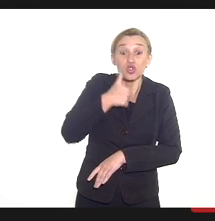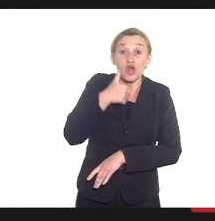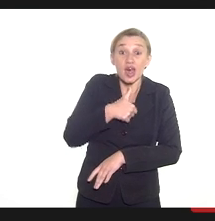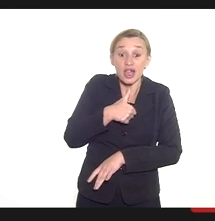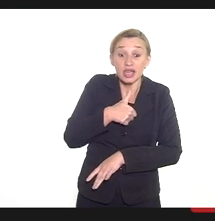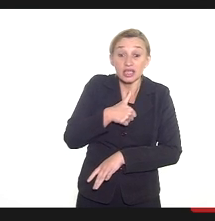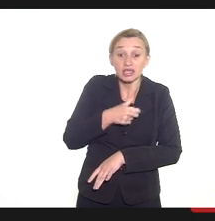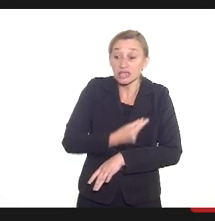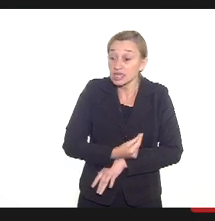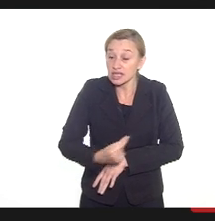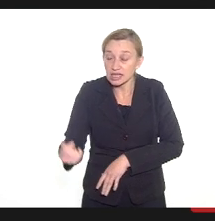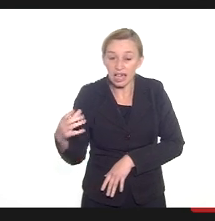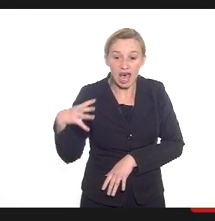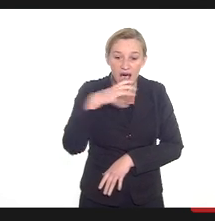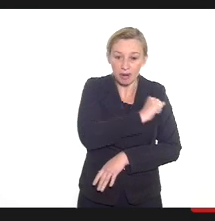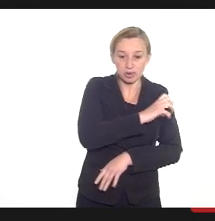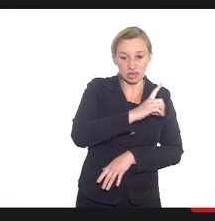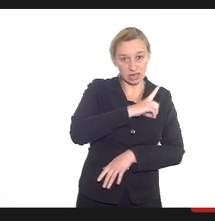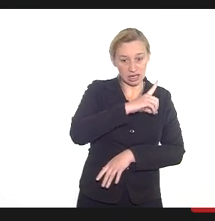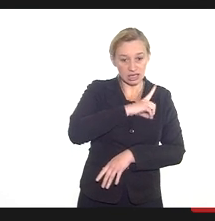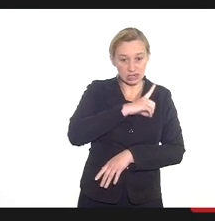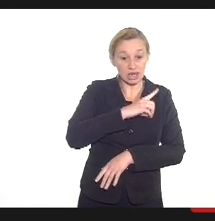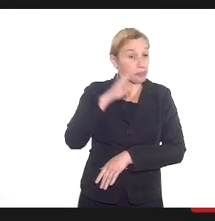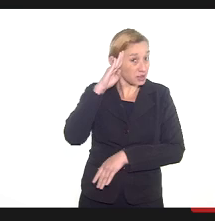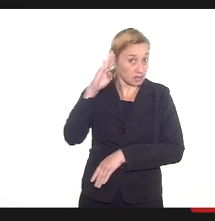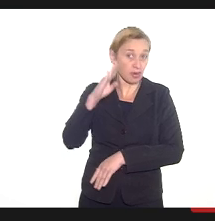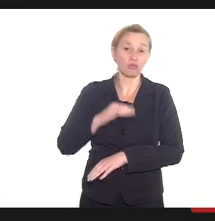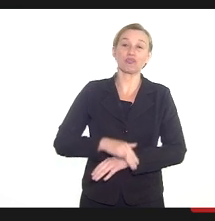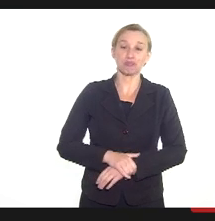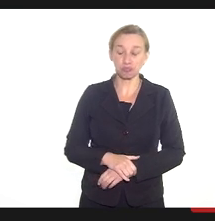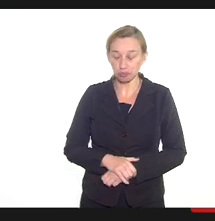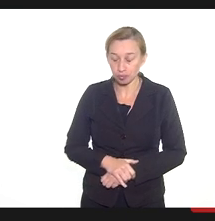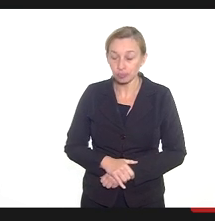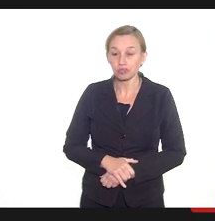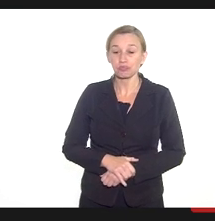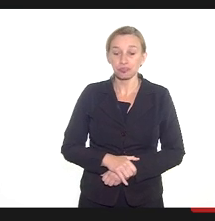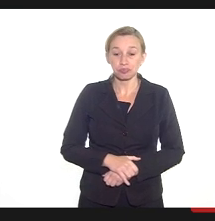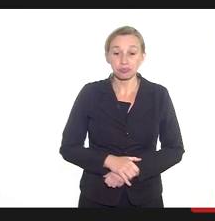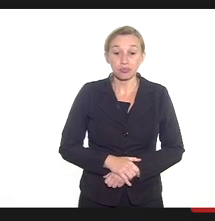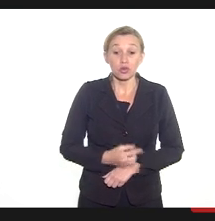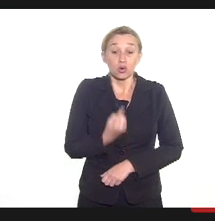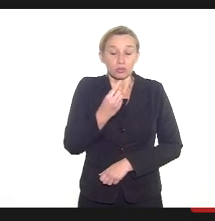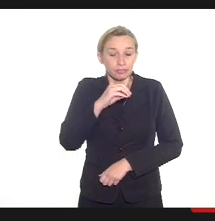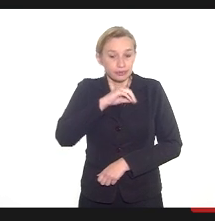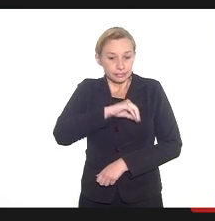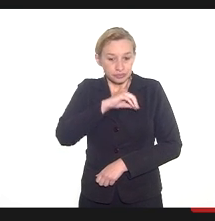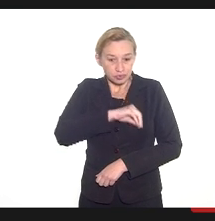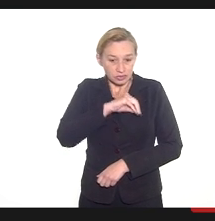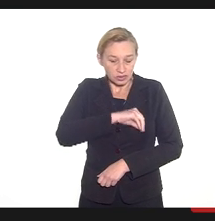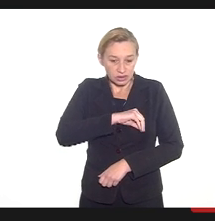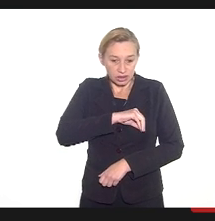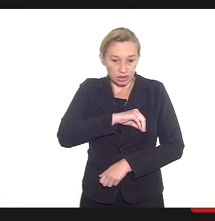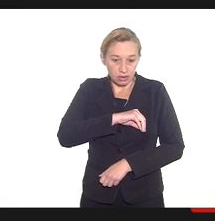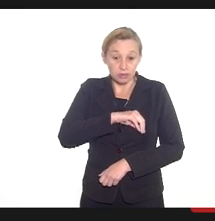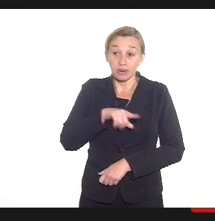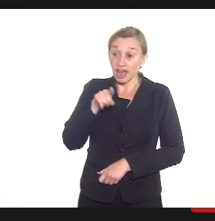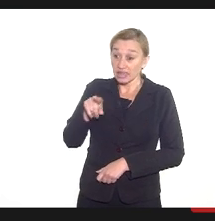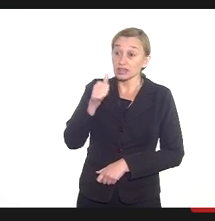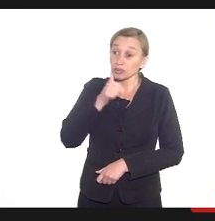saem imediatamente da delegacia é fundamental. É um salário mínimo para que essas mulheres